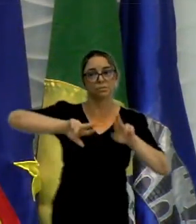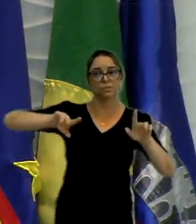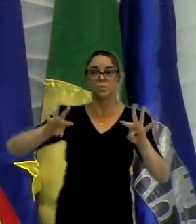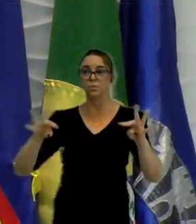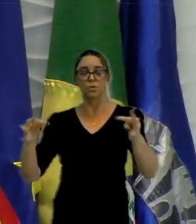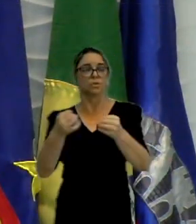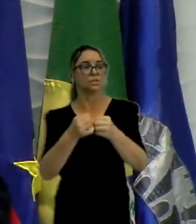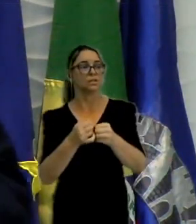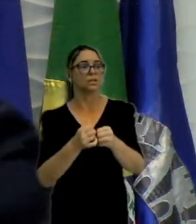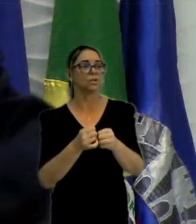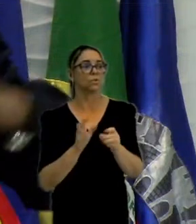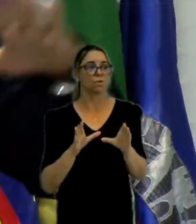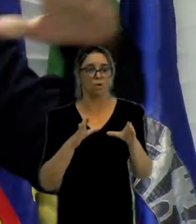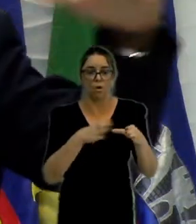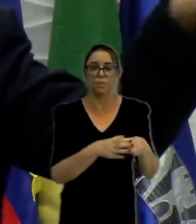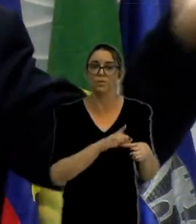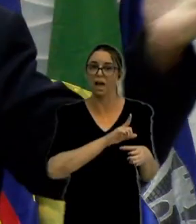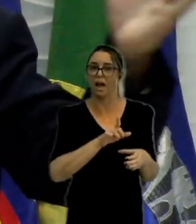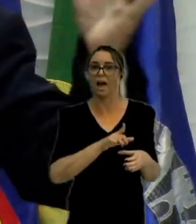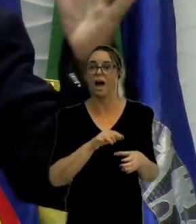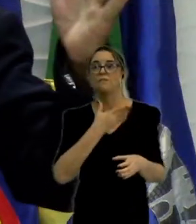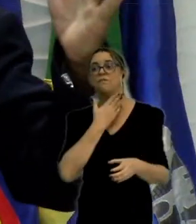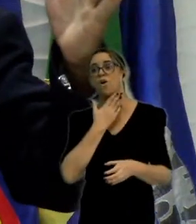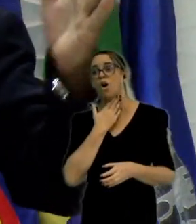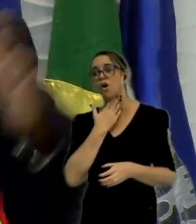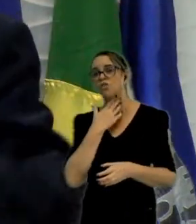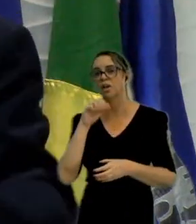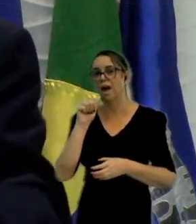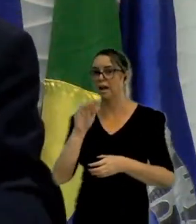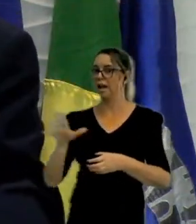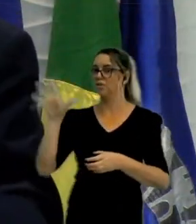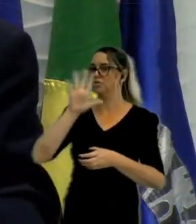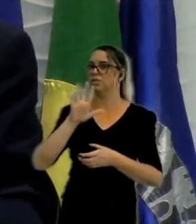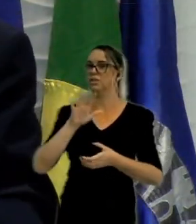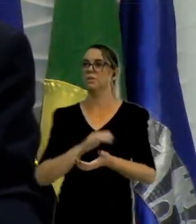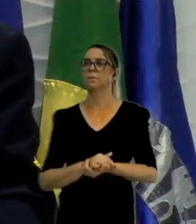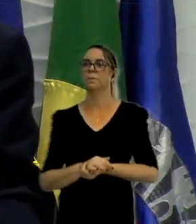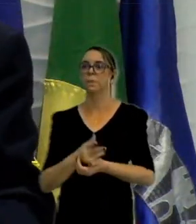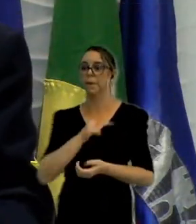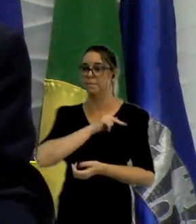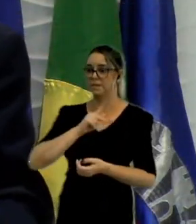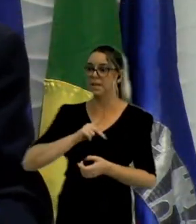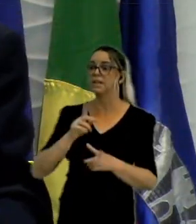puxa saco do grupo dela, a voz do Agreste. Cadê a voz do Agreste, senhor presidente?